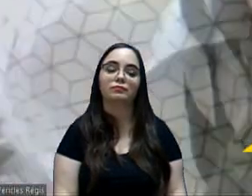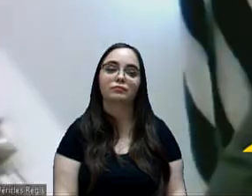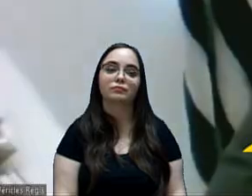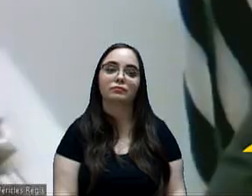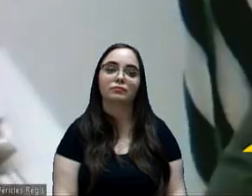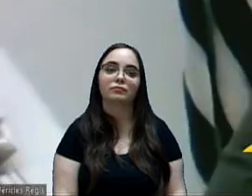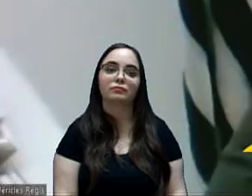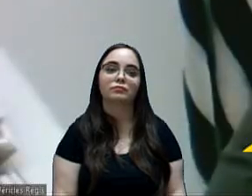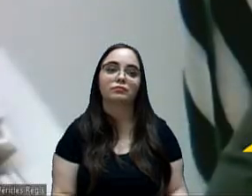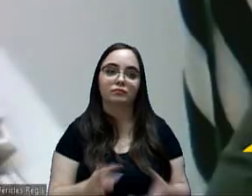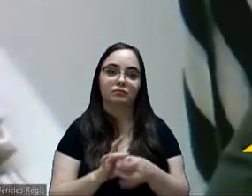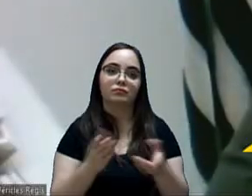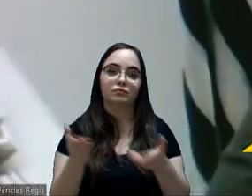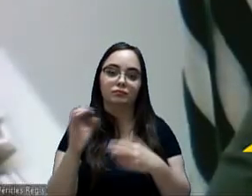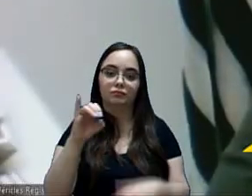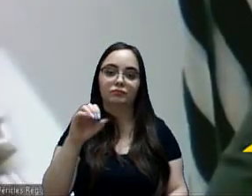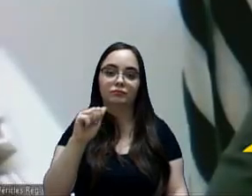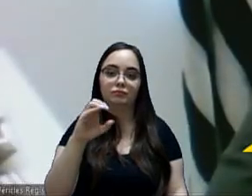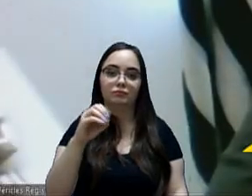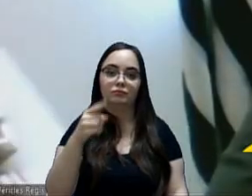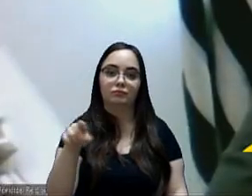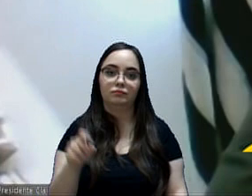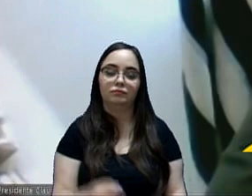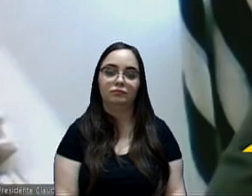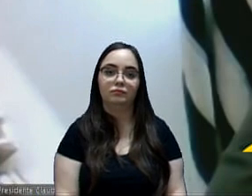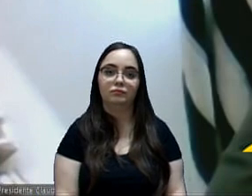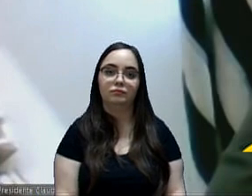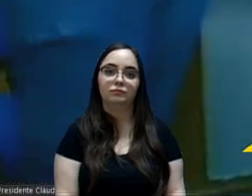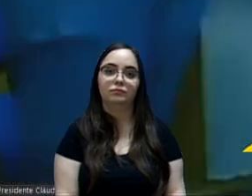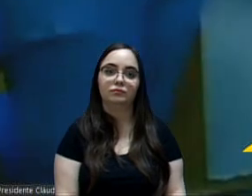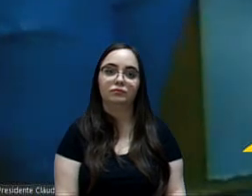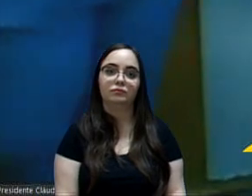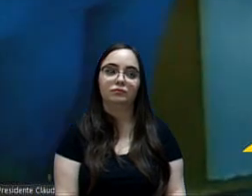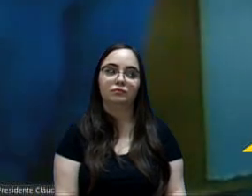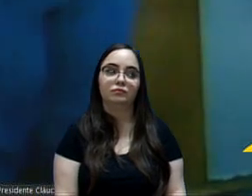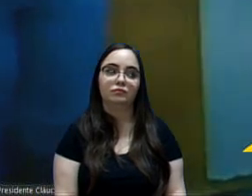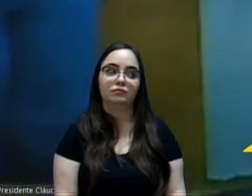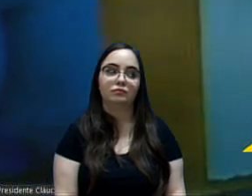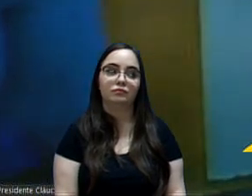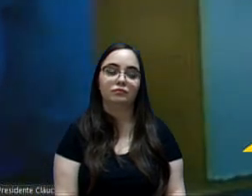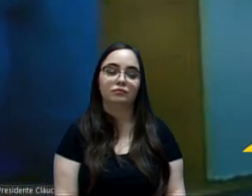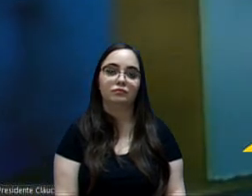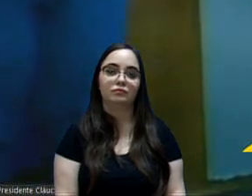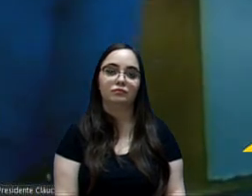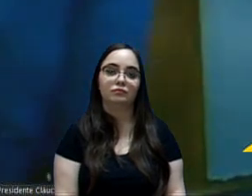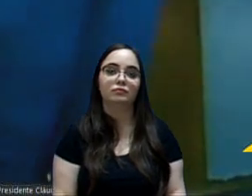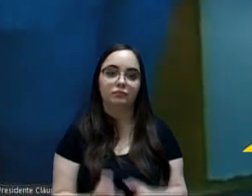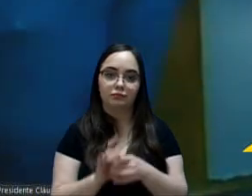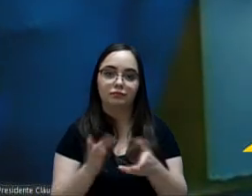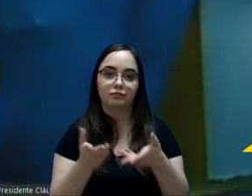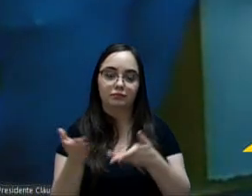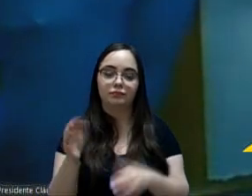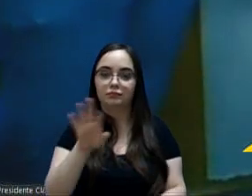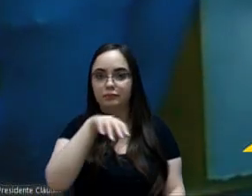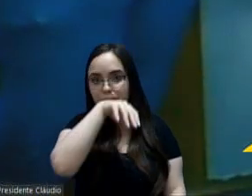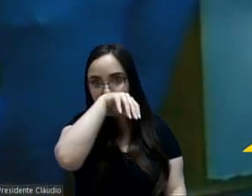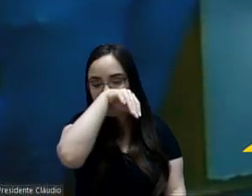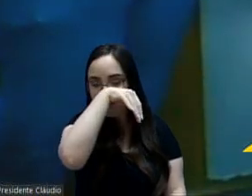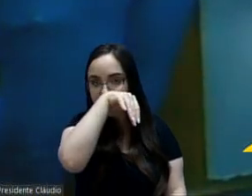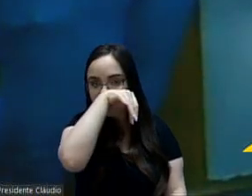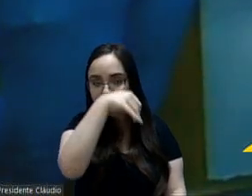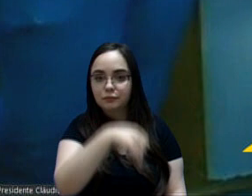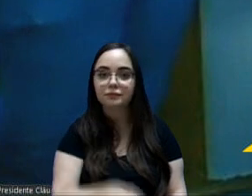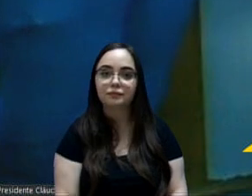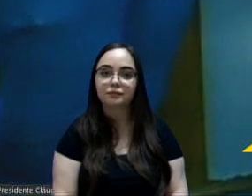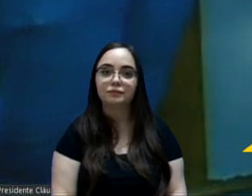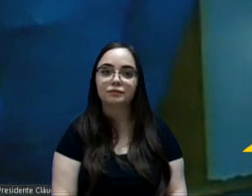Pode passar a parte para o João, presidente. Vereador João, está liberado. Aí vamos liberar o som do João. Um minutinho